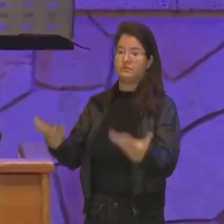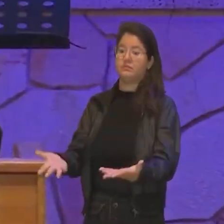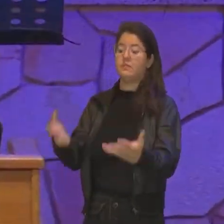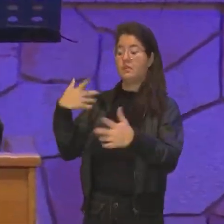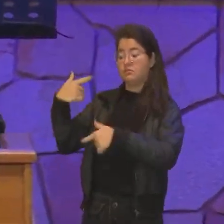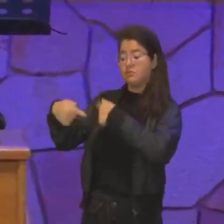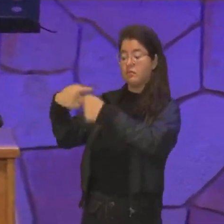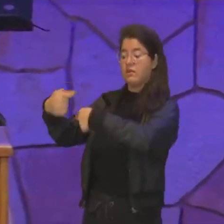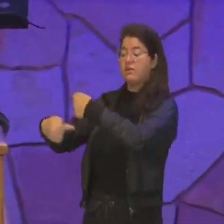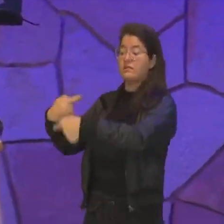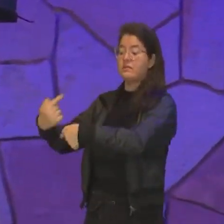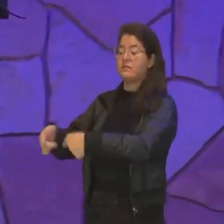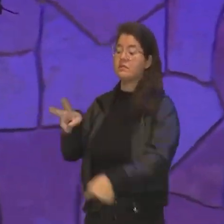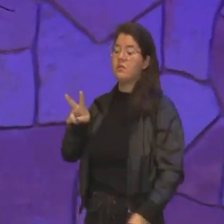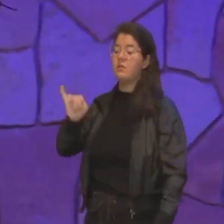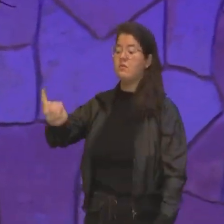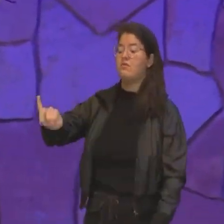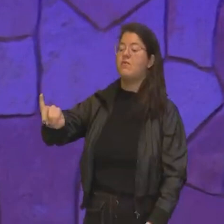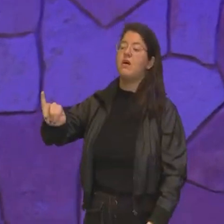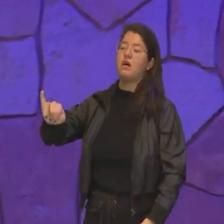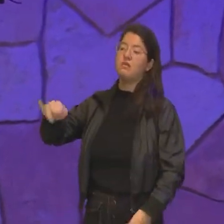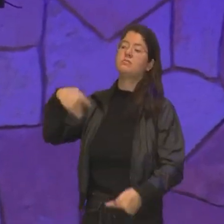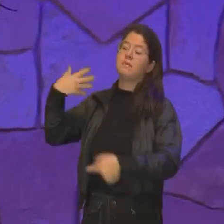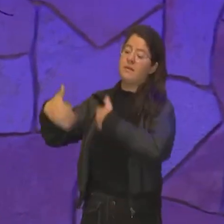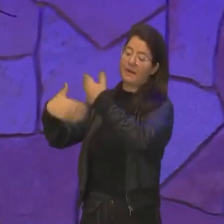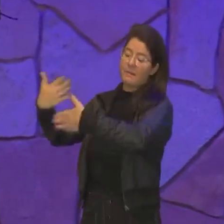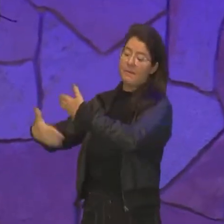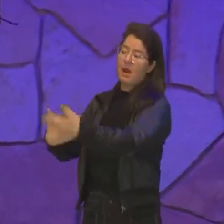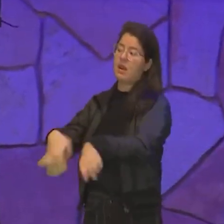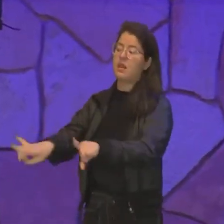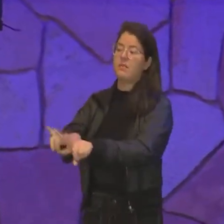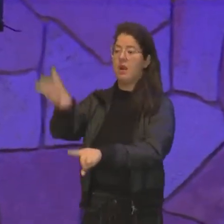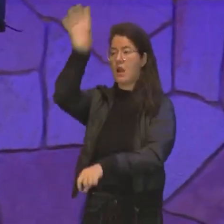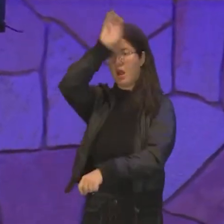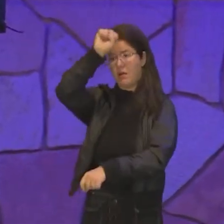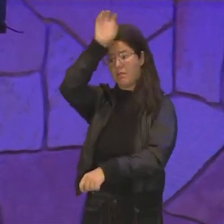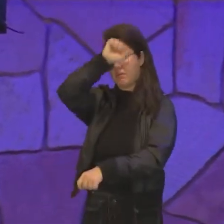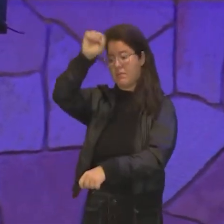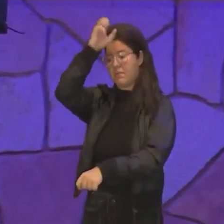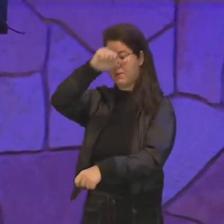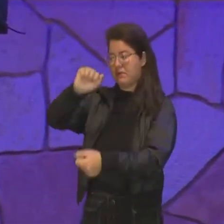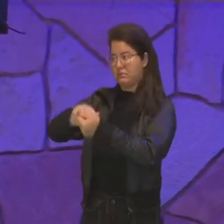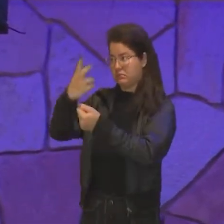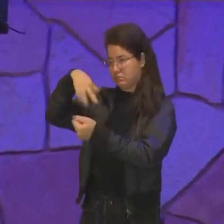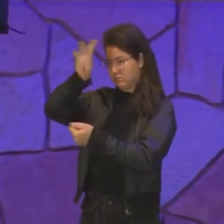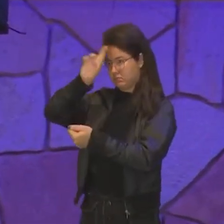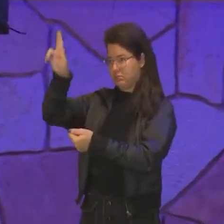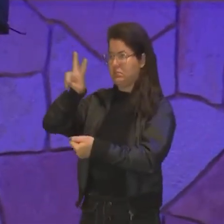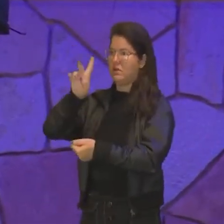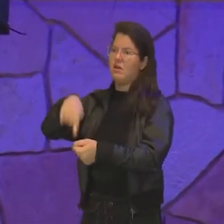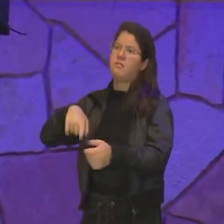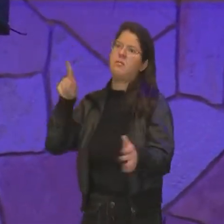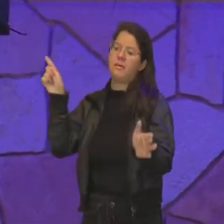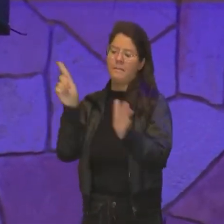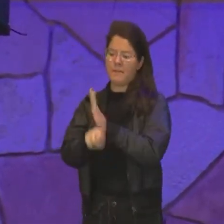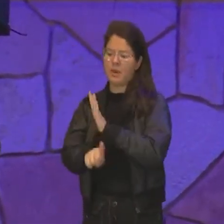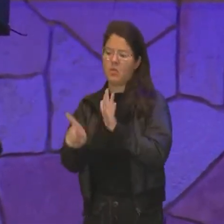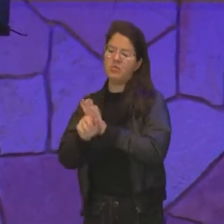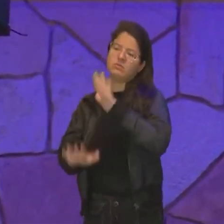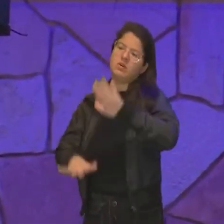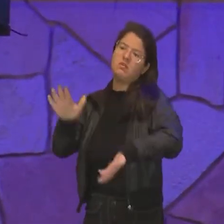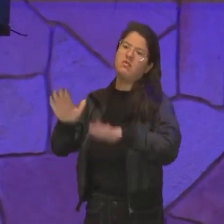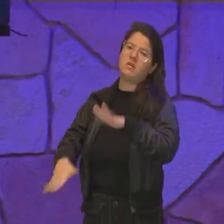geração que vem caminhando, que vem aprendendo do Senhor, com certeza uma pergunta que talvez eles